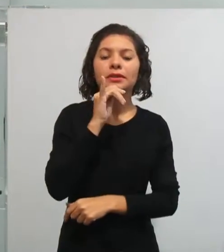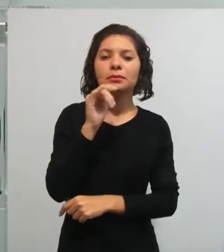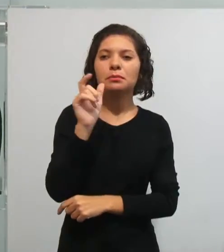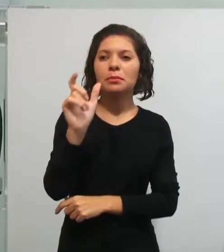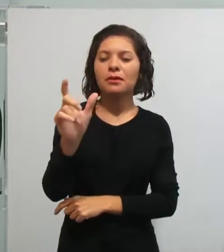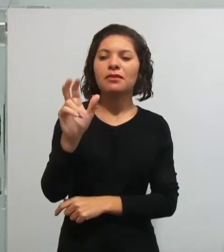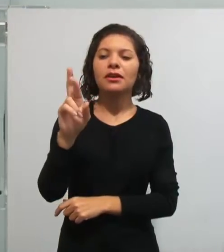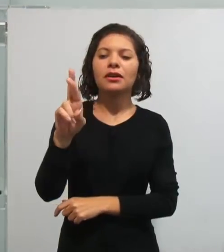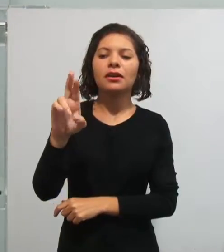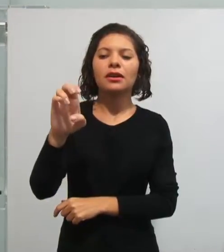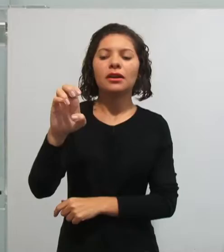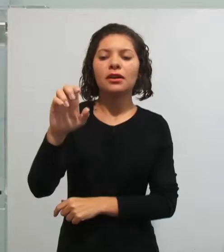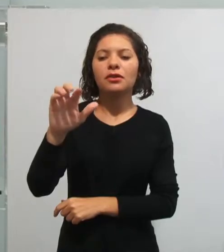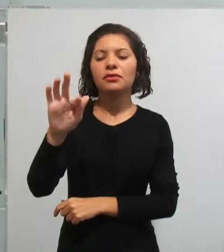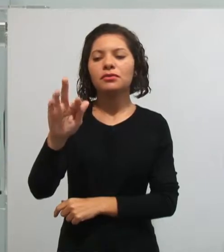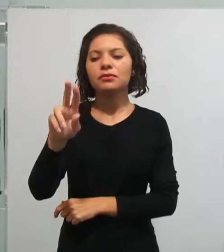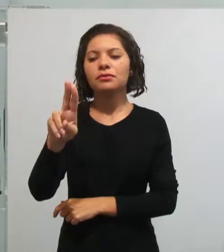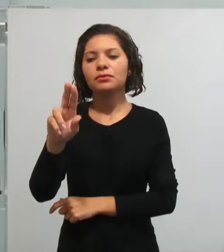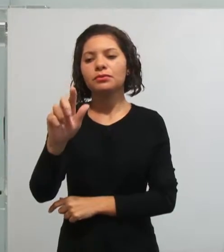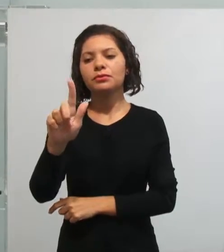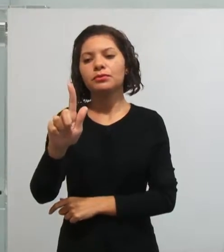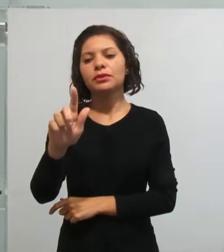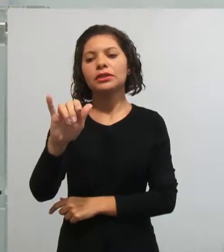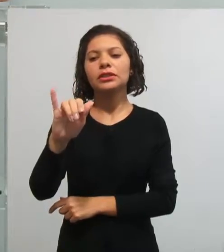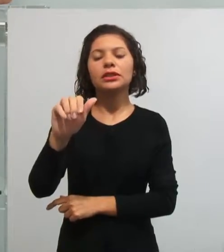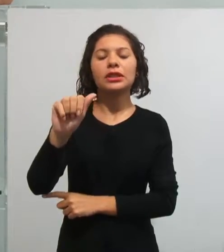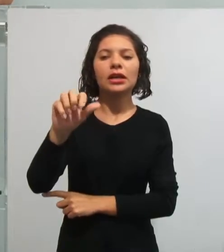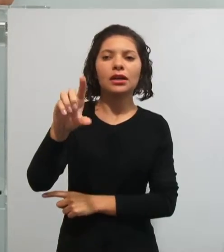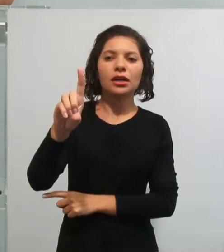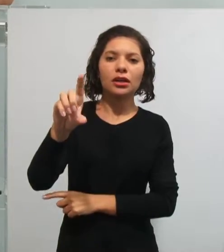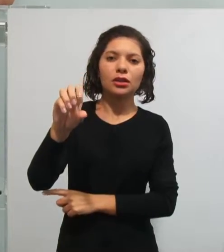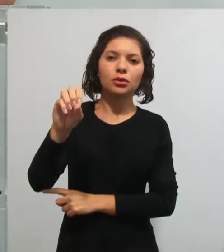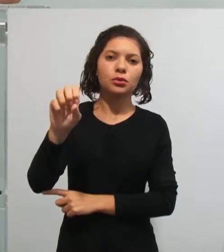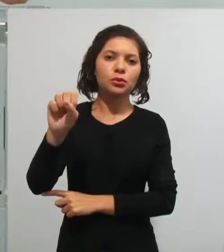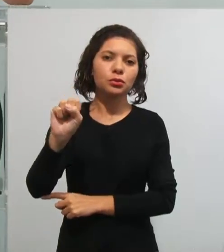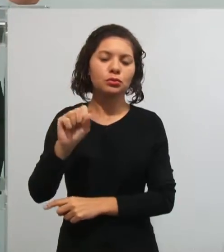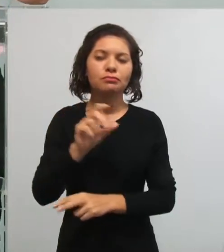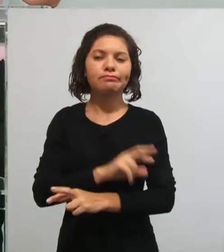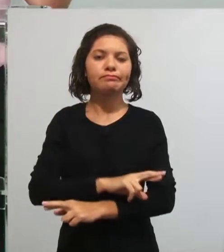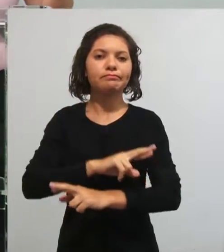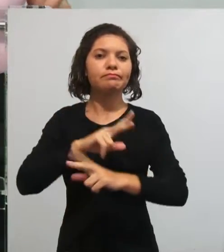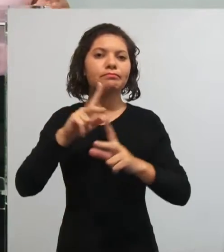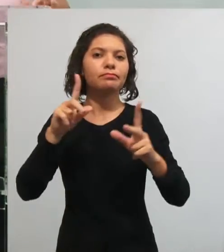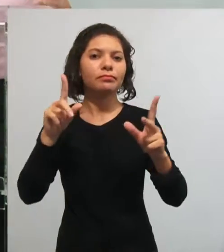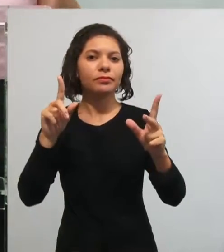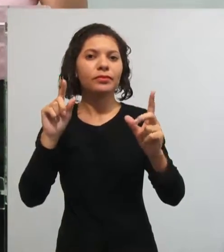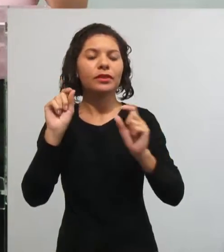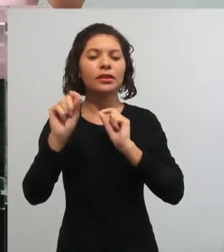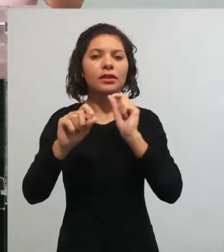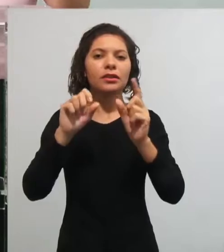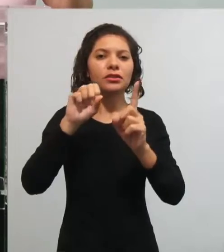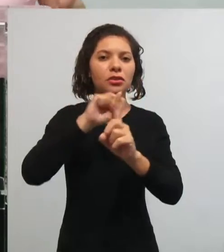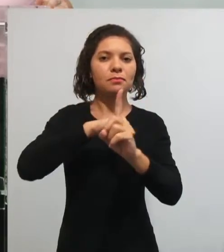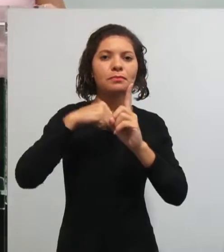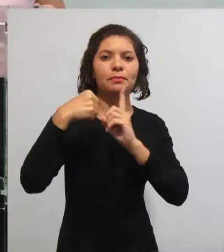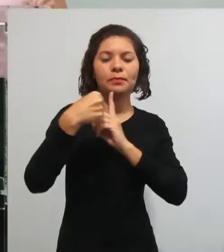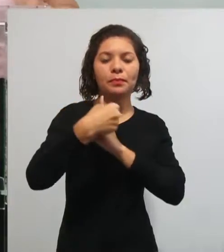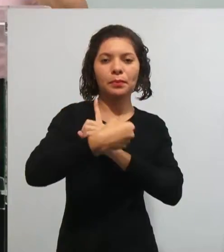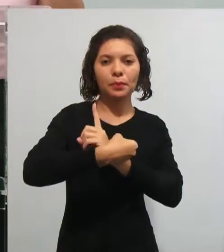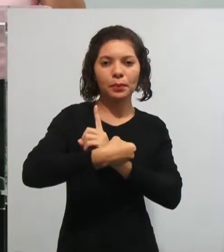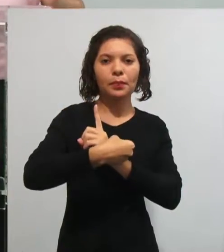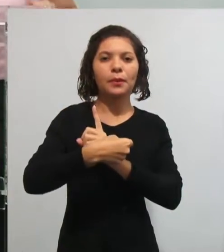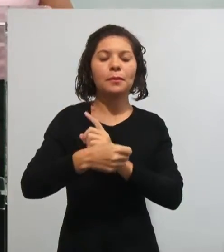atribuindo uma outra carga significativa a esse texto do que simplesmente dizer venezuelanos